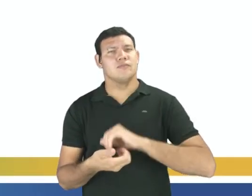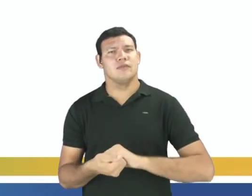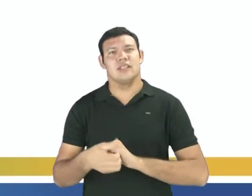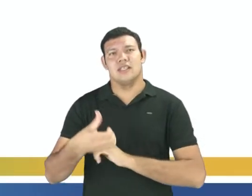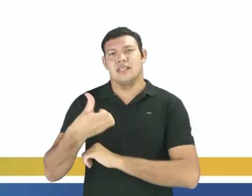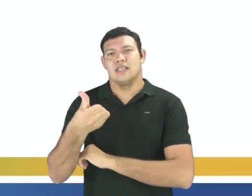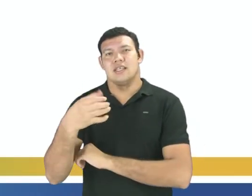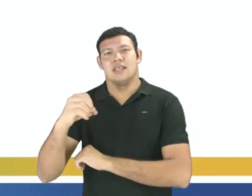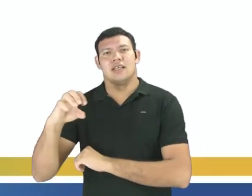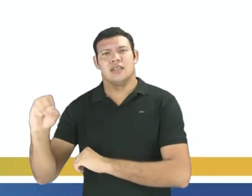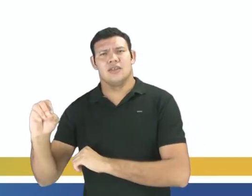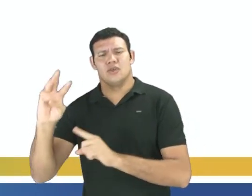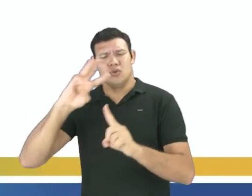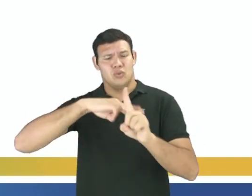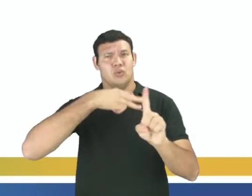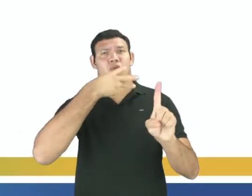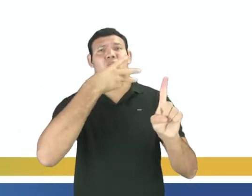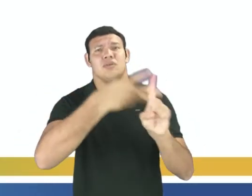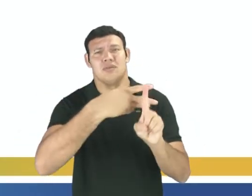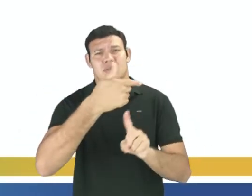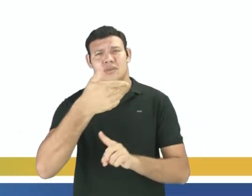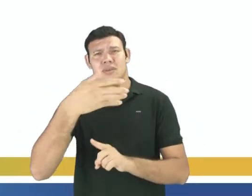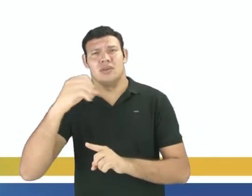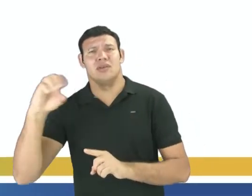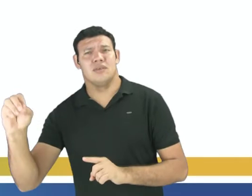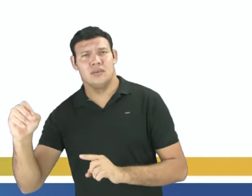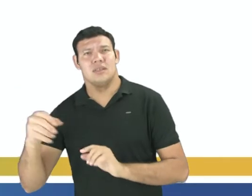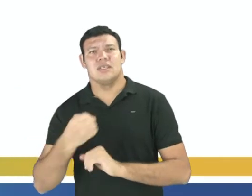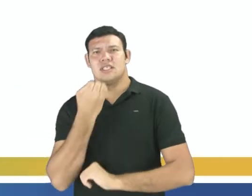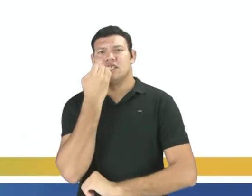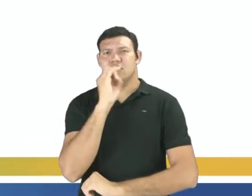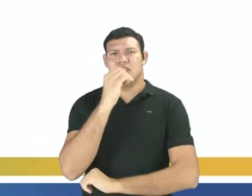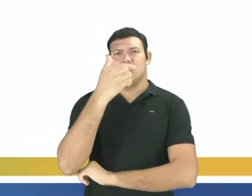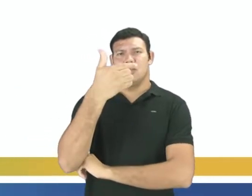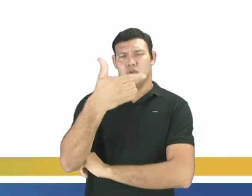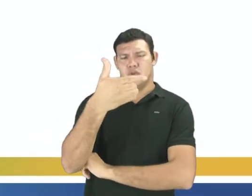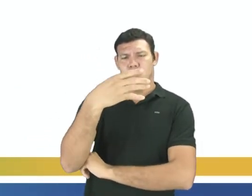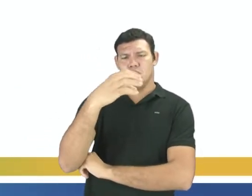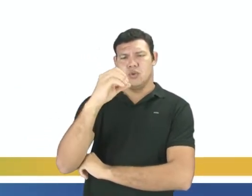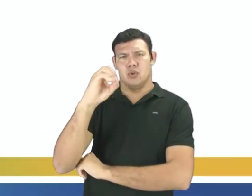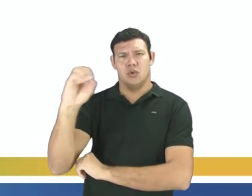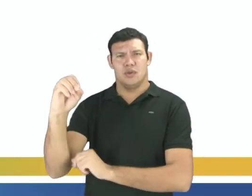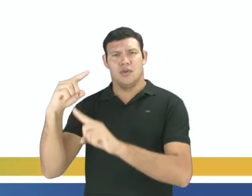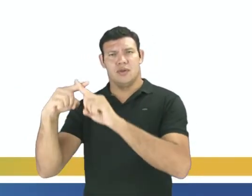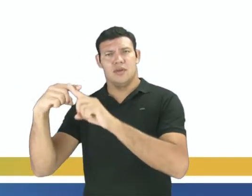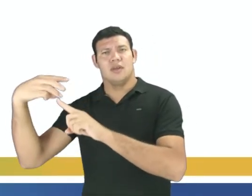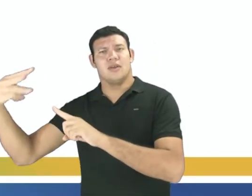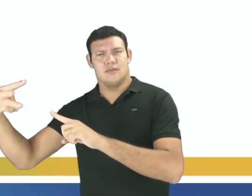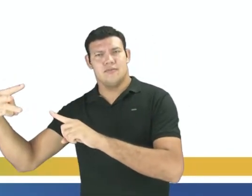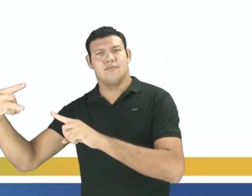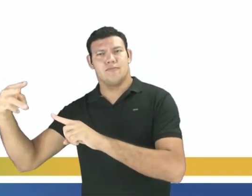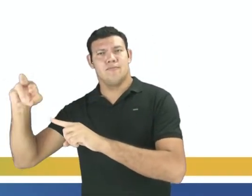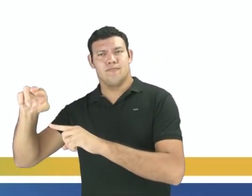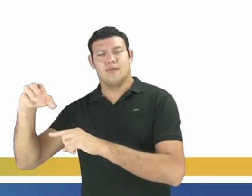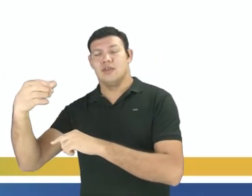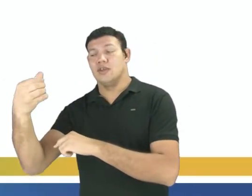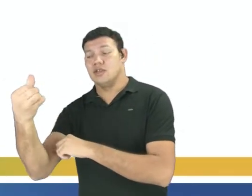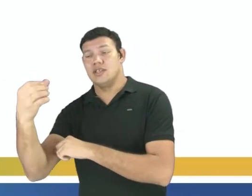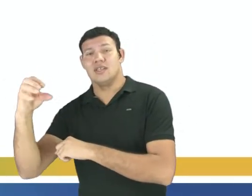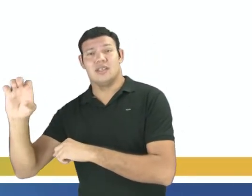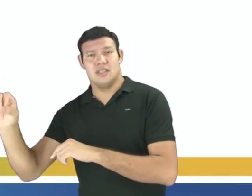600 é o triplo de 200. Se eu pegar 200 e multiplicar por 3, eu vou obter 600. Então, o que acontece? Quando a grandeza